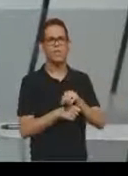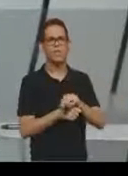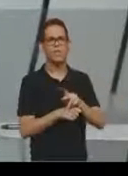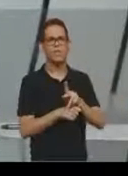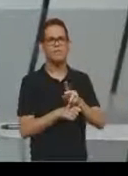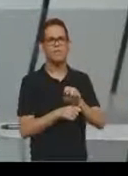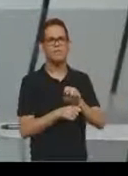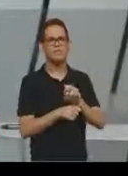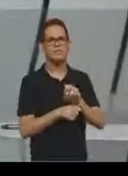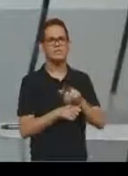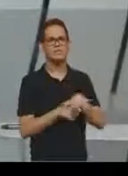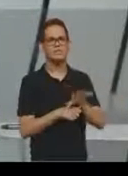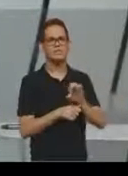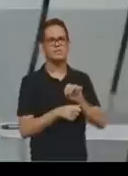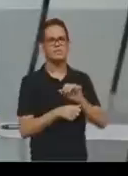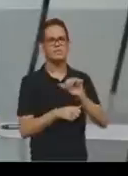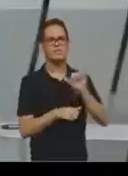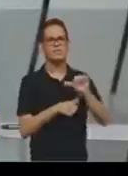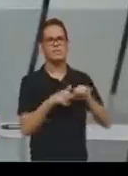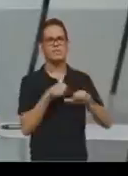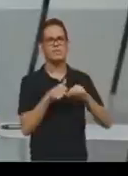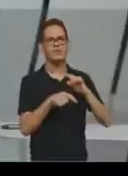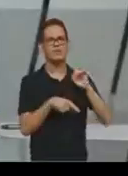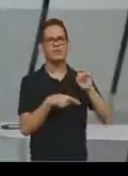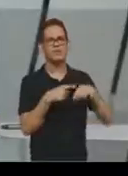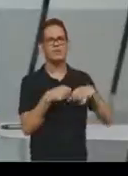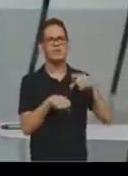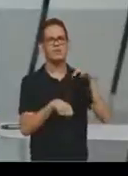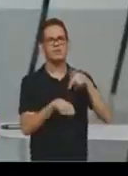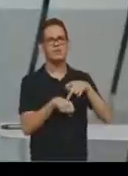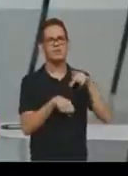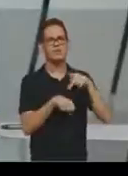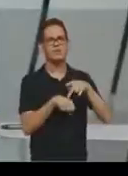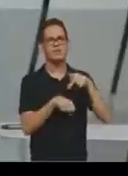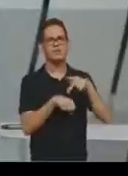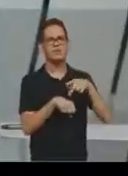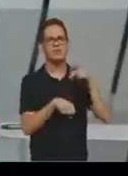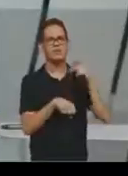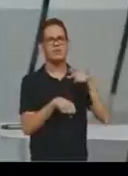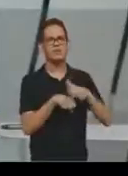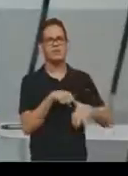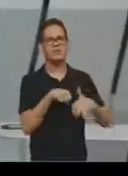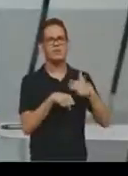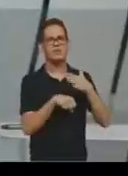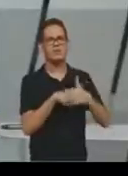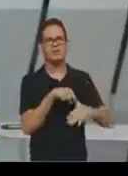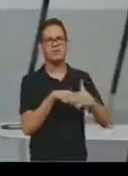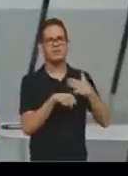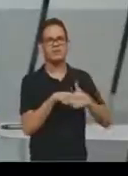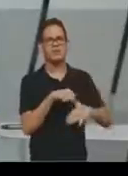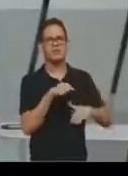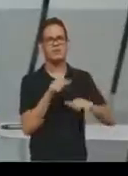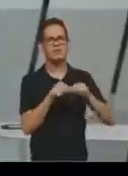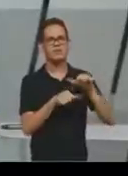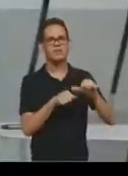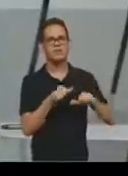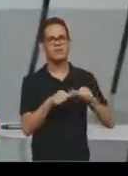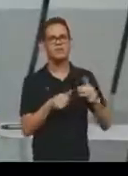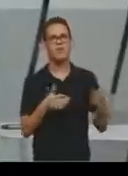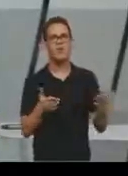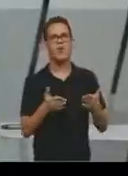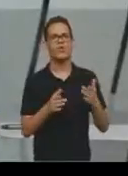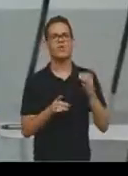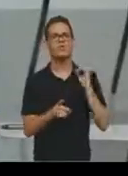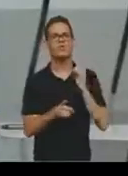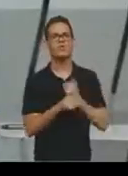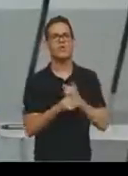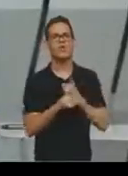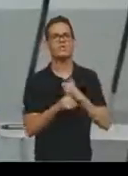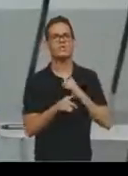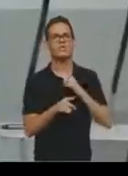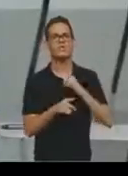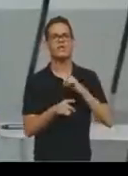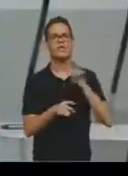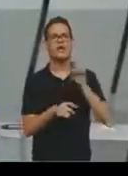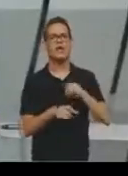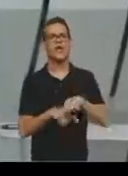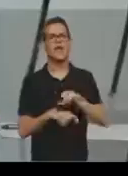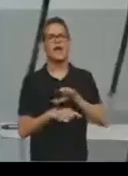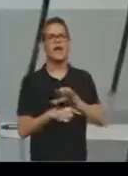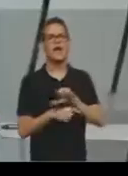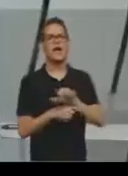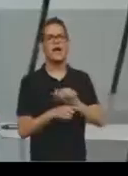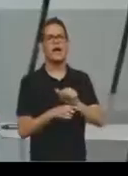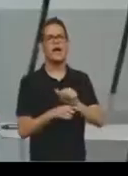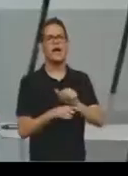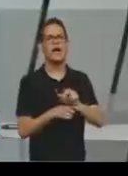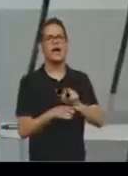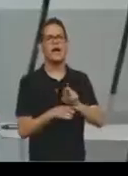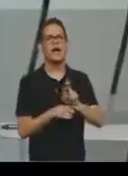então, várias rochas e substratos e isso vai sofrendo transformações e que hoje formou-se o carvão mineral. Então,